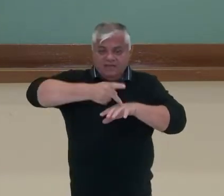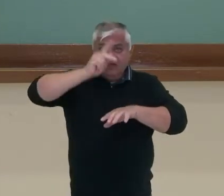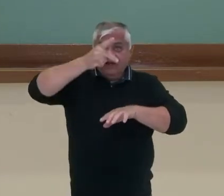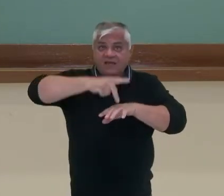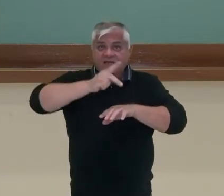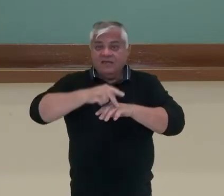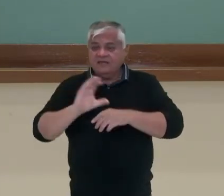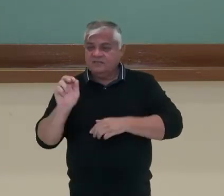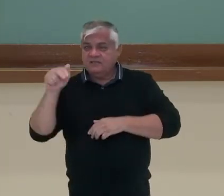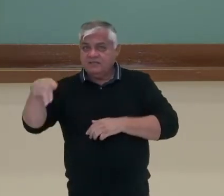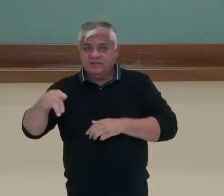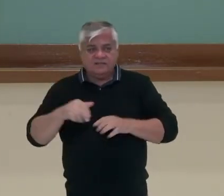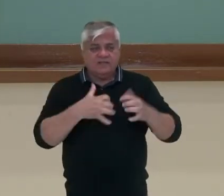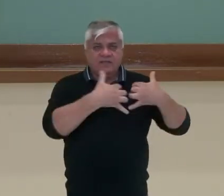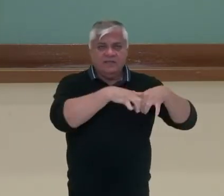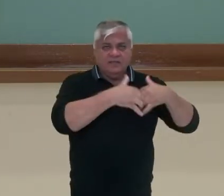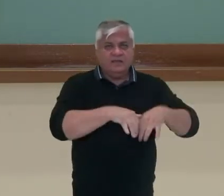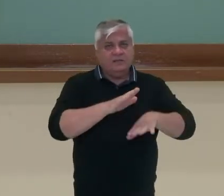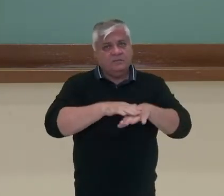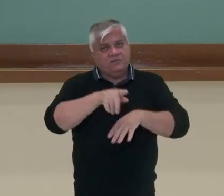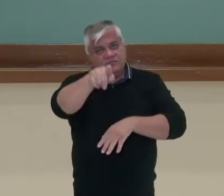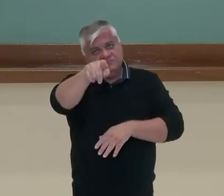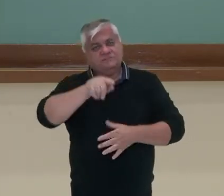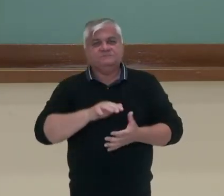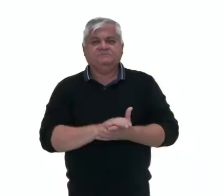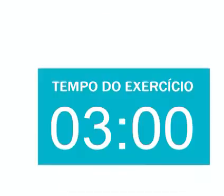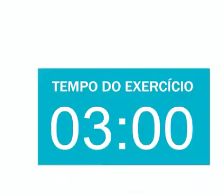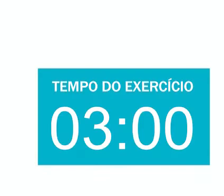e a termodinâmica? Agora é com vocês.